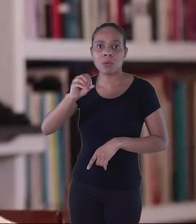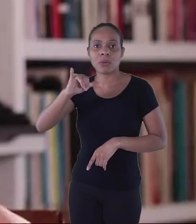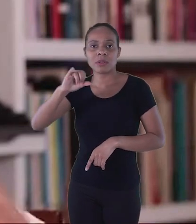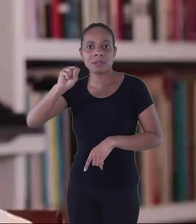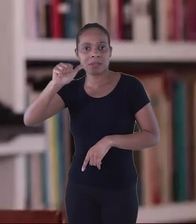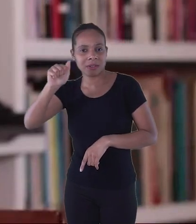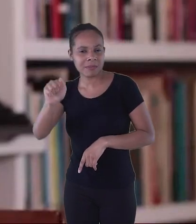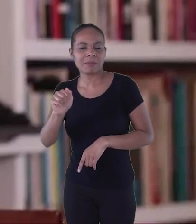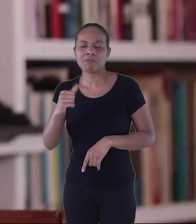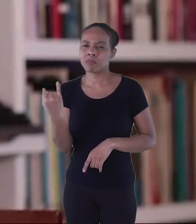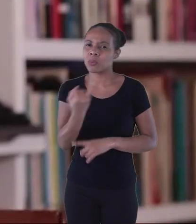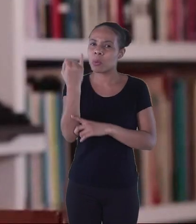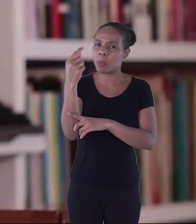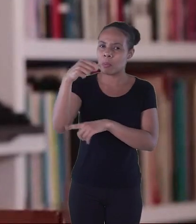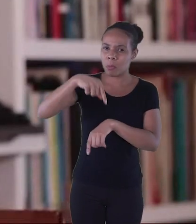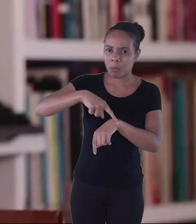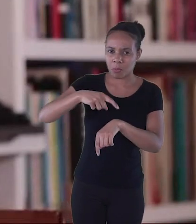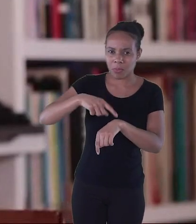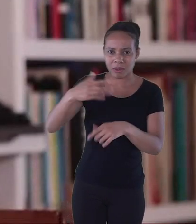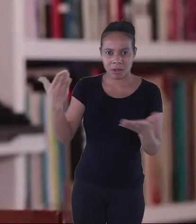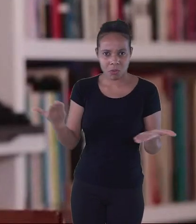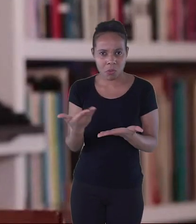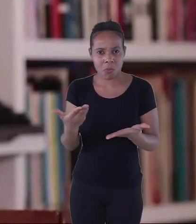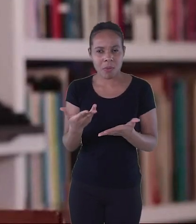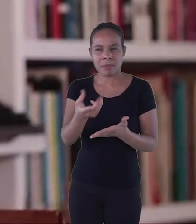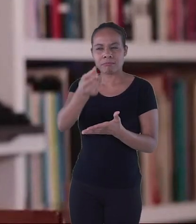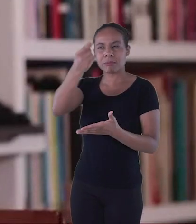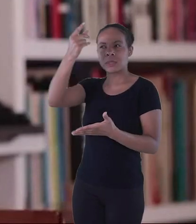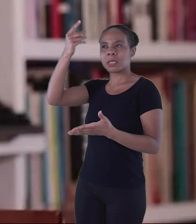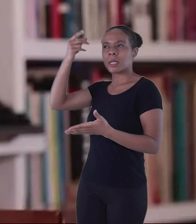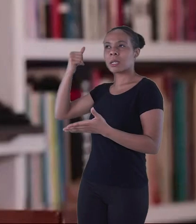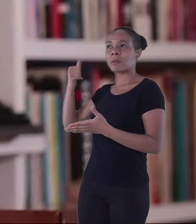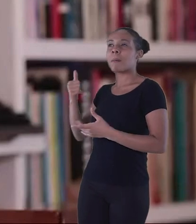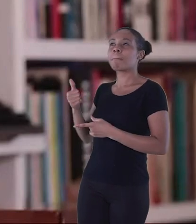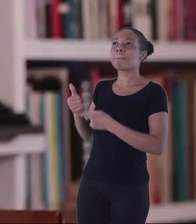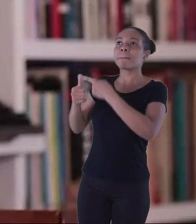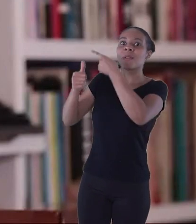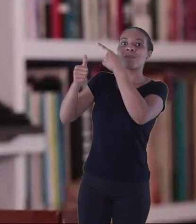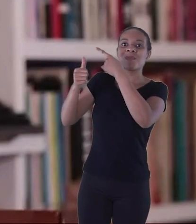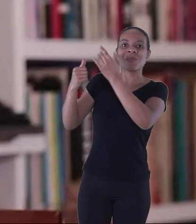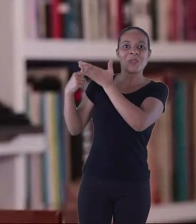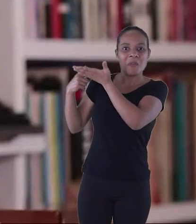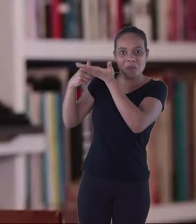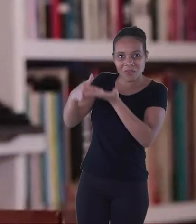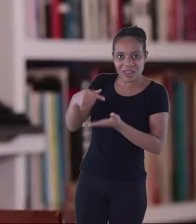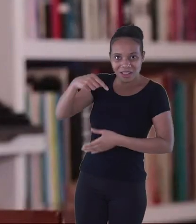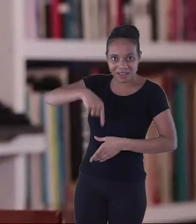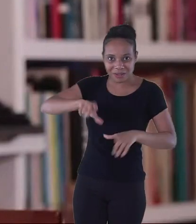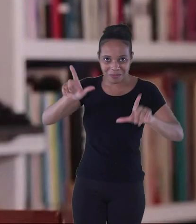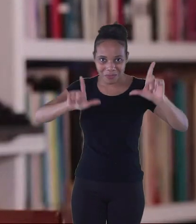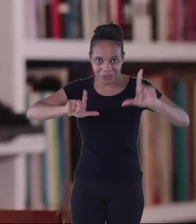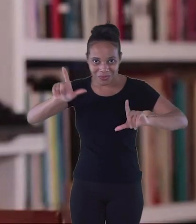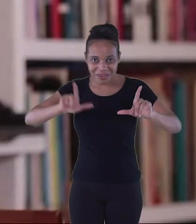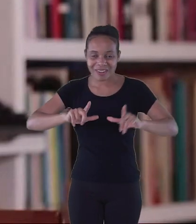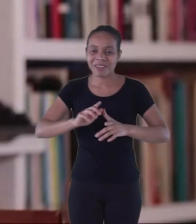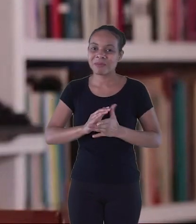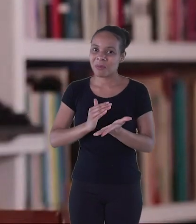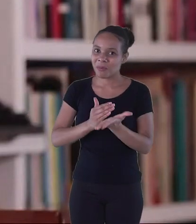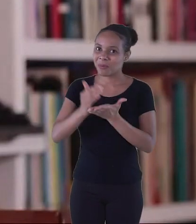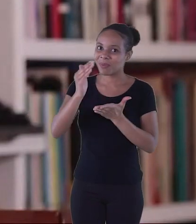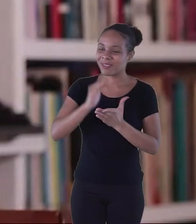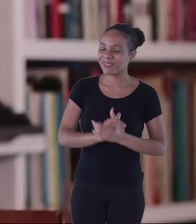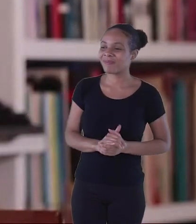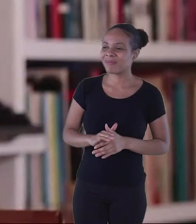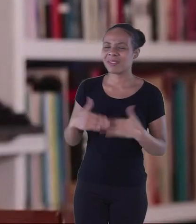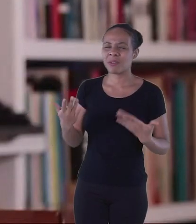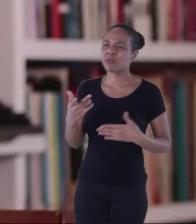projeto Sempre um Papo, lá em 1986, quando eu lancei Os Senhores das Gerais. Mas desculpa falar isso tudo, é só para demonstrar a